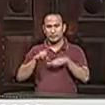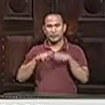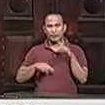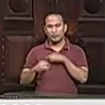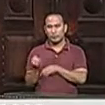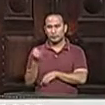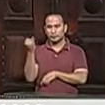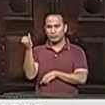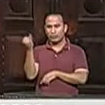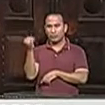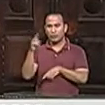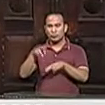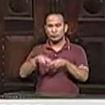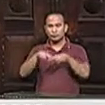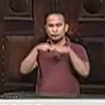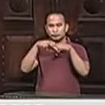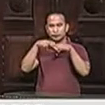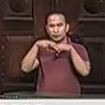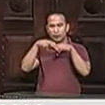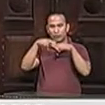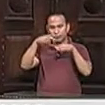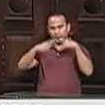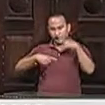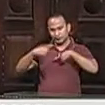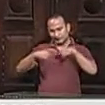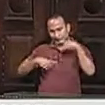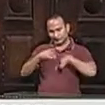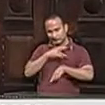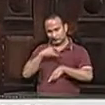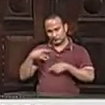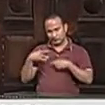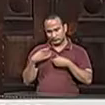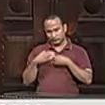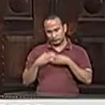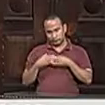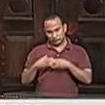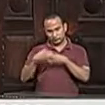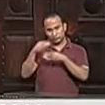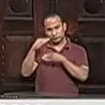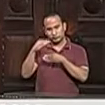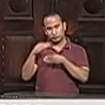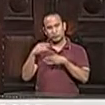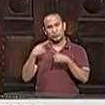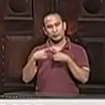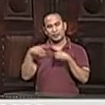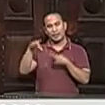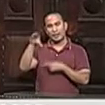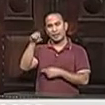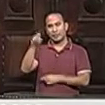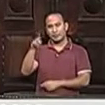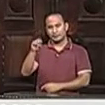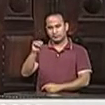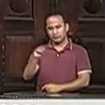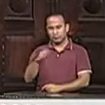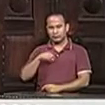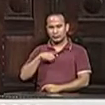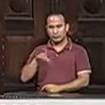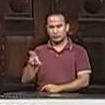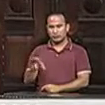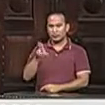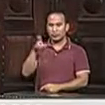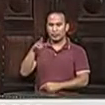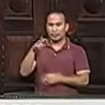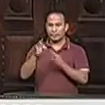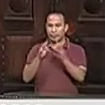para que essa política de saúde mental funcione. Porque é através dos CAPs que o usuário tem o seu